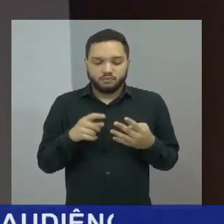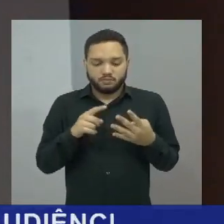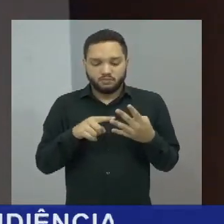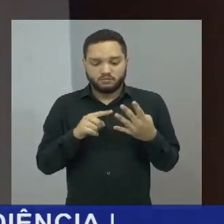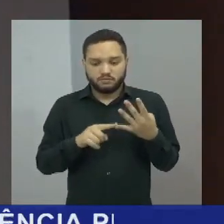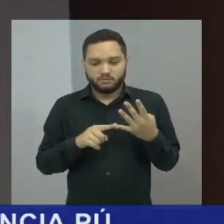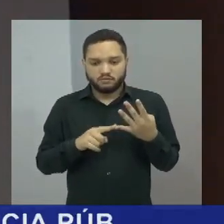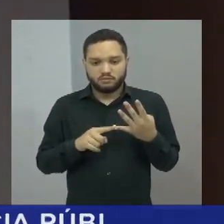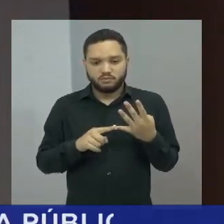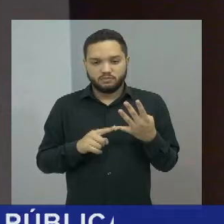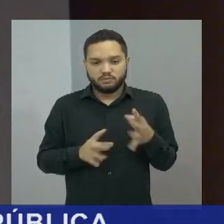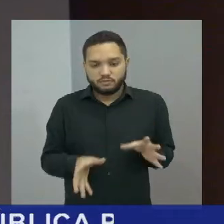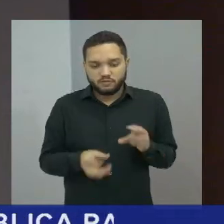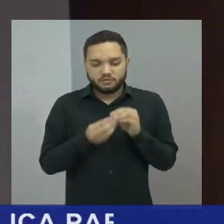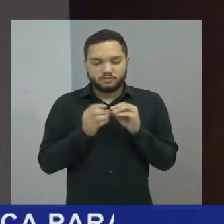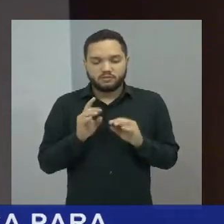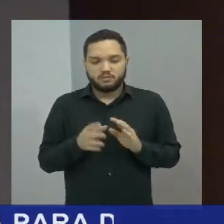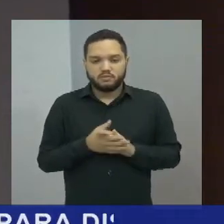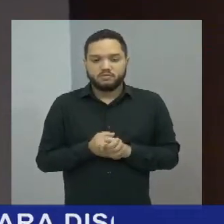muito tempo.